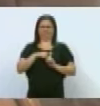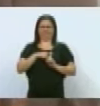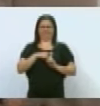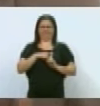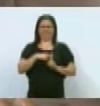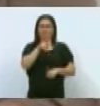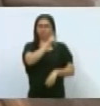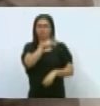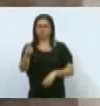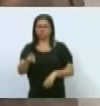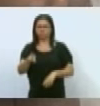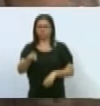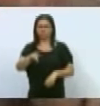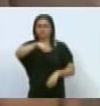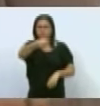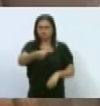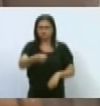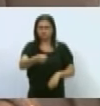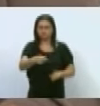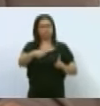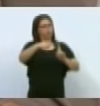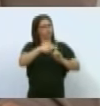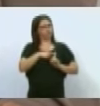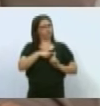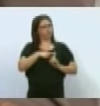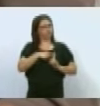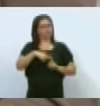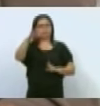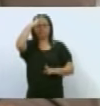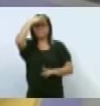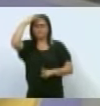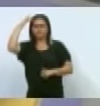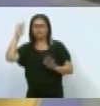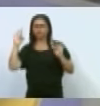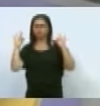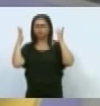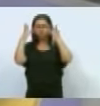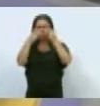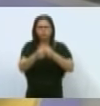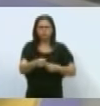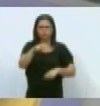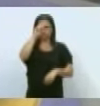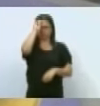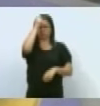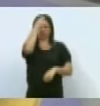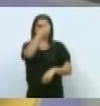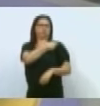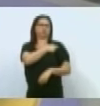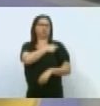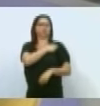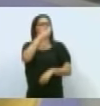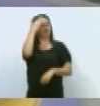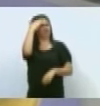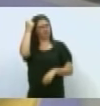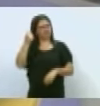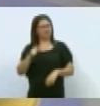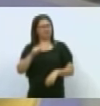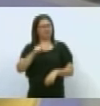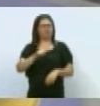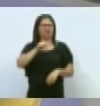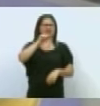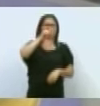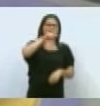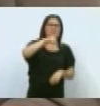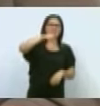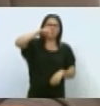fala professora Cruz, então todo mundo de Rio Preto já sabe. Em vez de você sabe. Falar P, R, O, F. É, só vou falar assim, prof, ah, não dá. Aí não